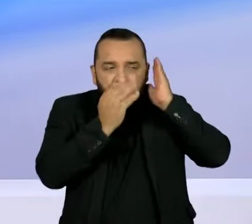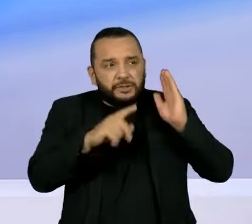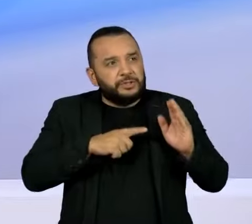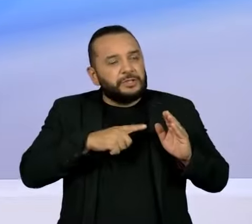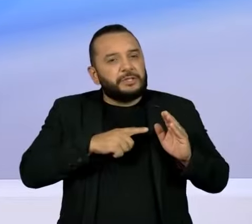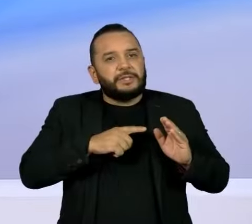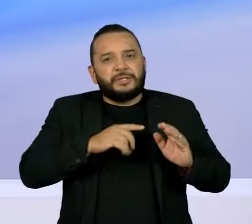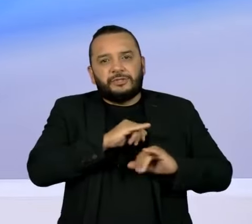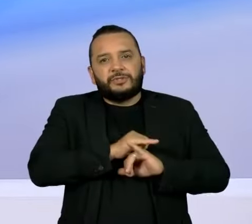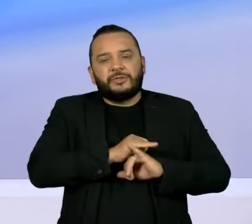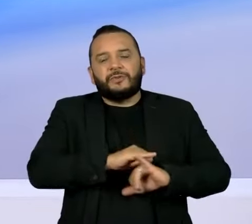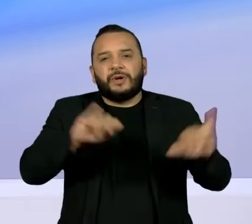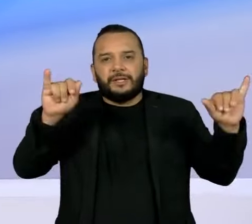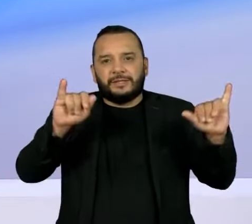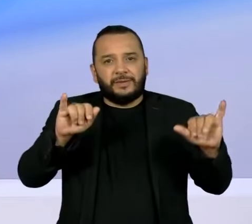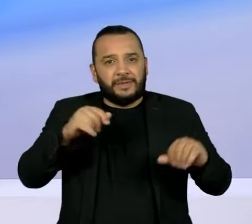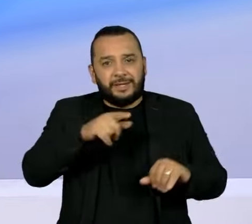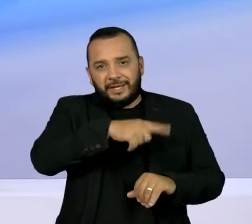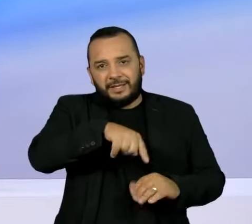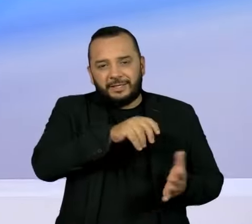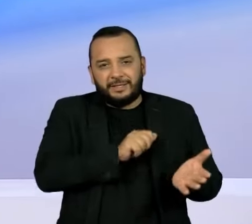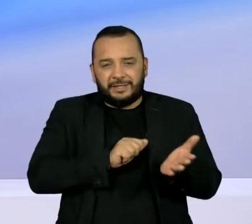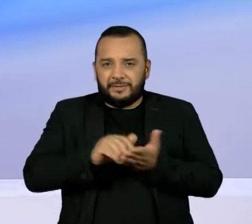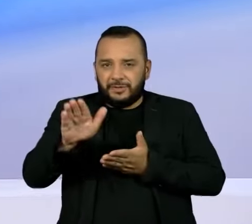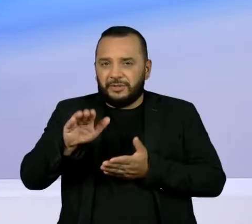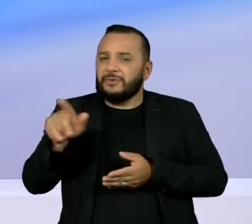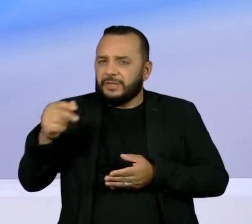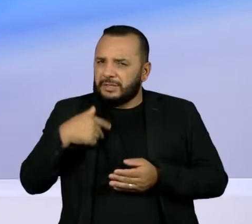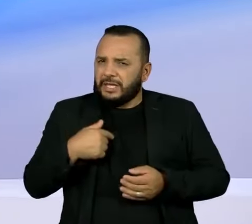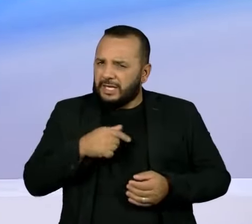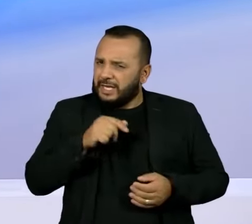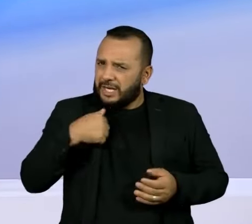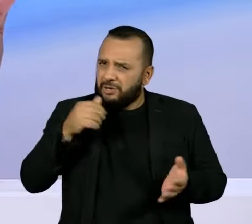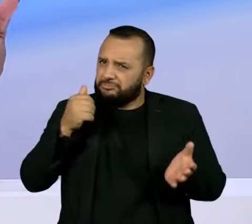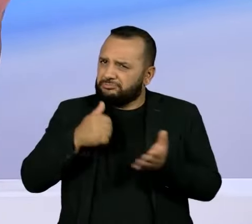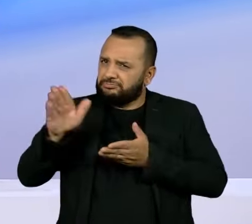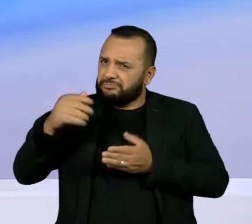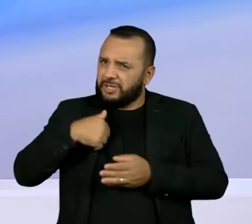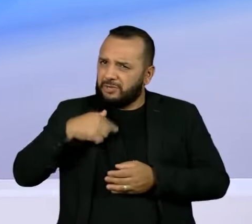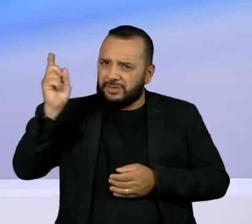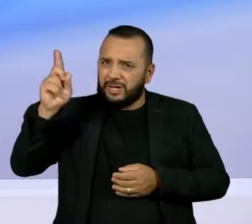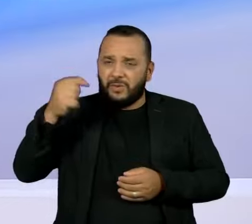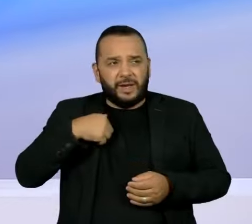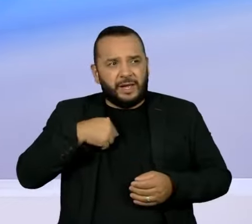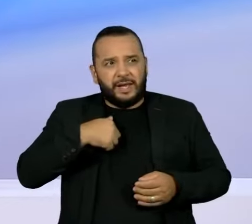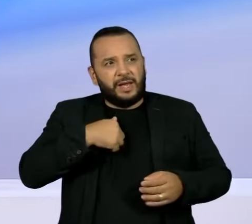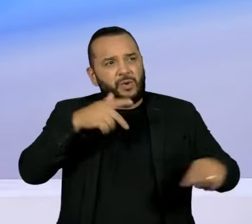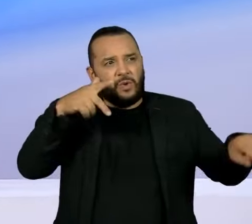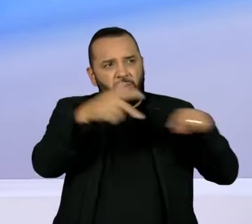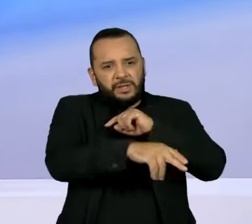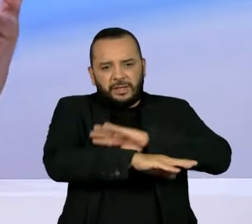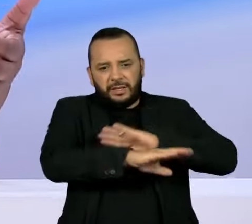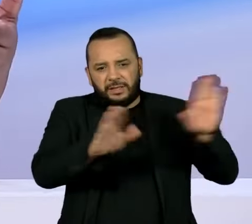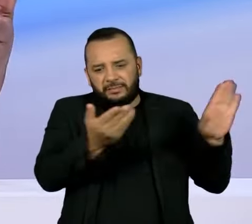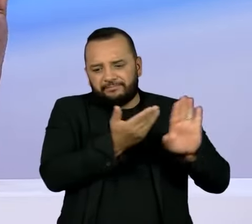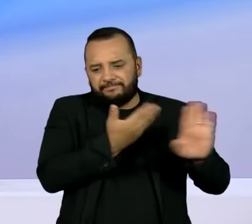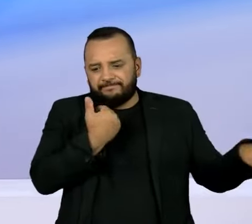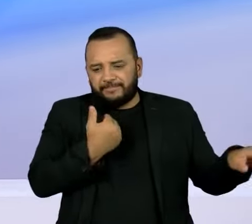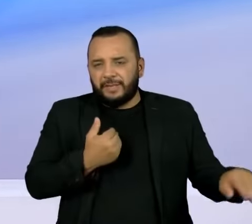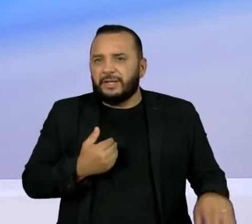a gravadora tinha te demitido e você foi à imprensa e falou, não, eu dei um basta. Eu queria saber o que fez você dar um